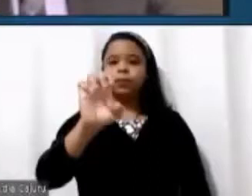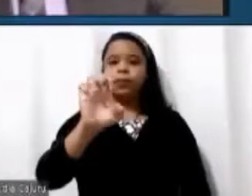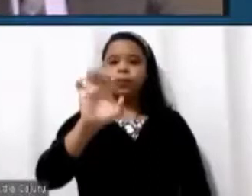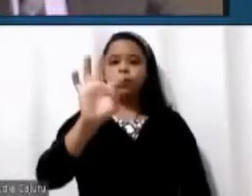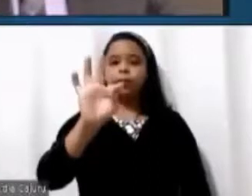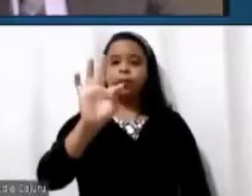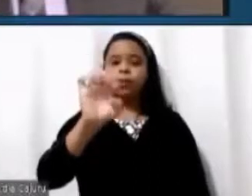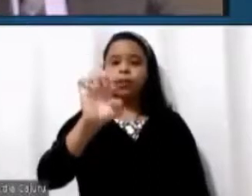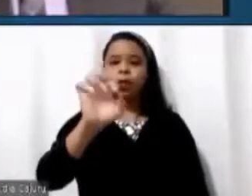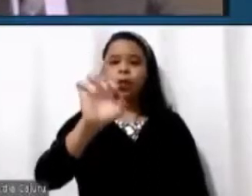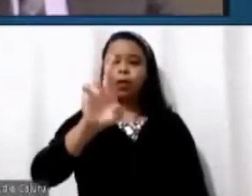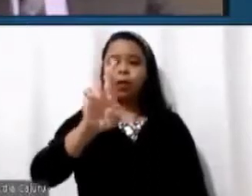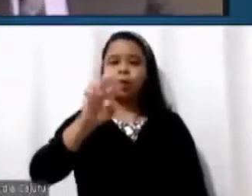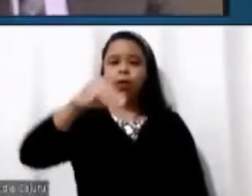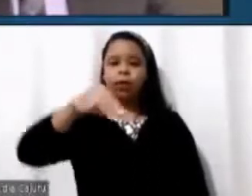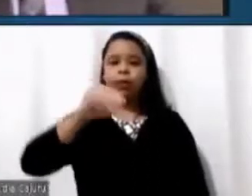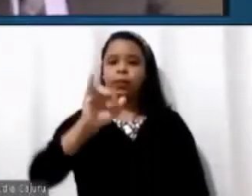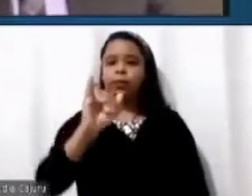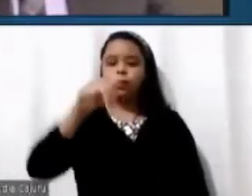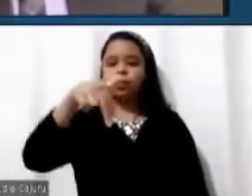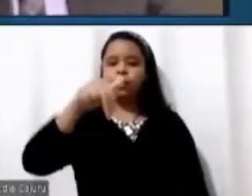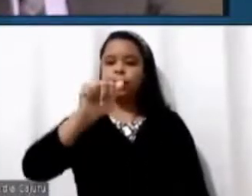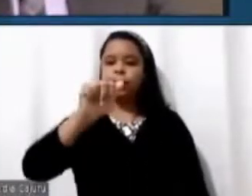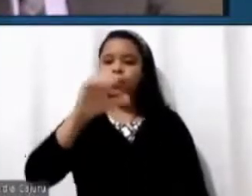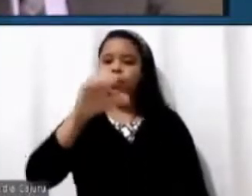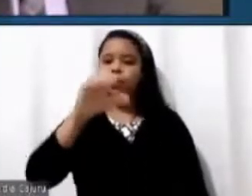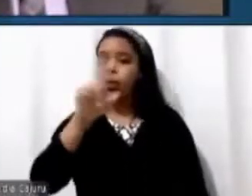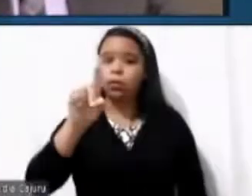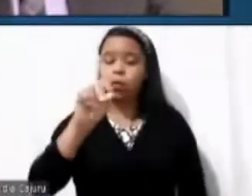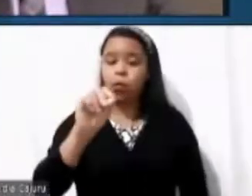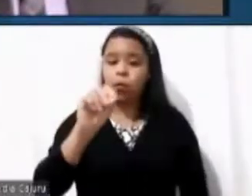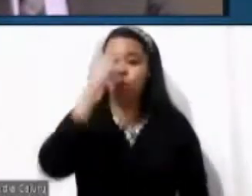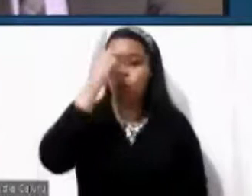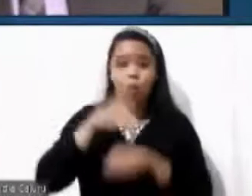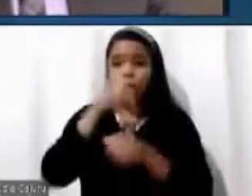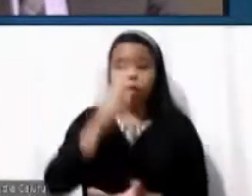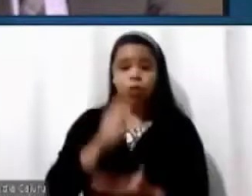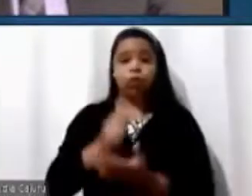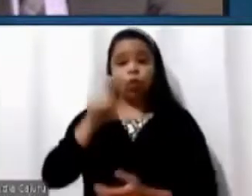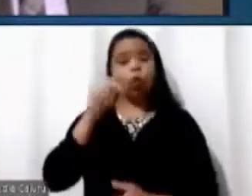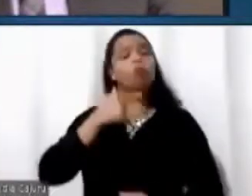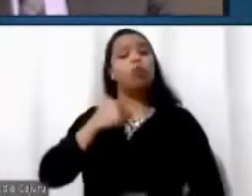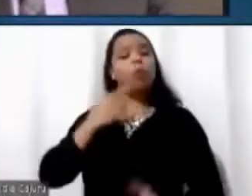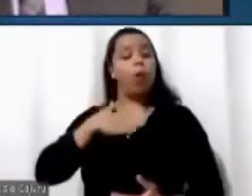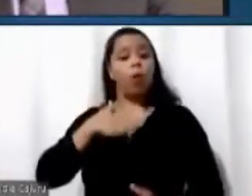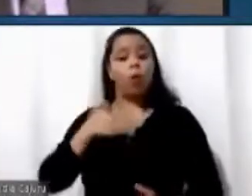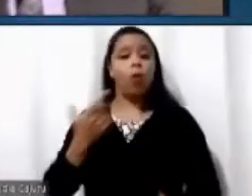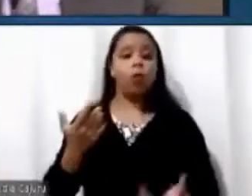Covid? Ora, porque nós sabemos como é que funciona, como é que está funcionando a questão da Covid. Né? Eu, na minha